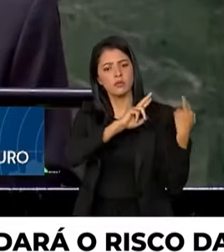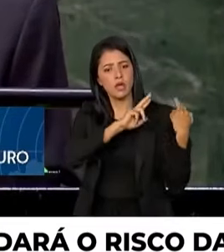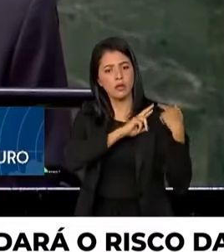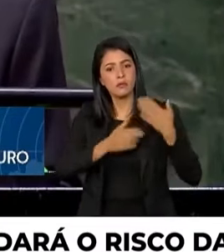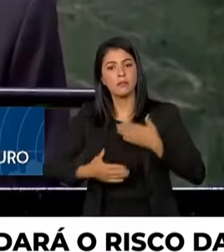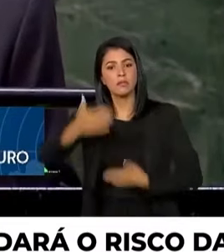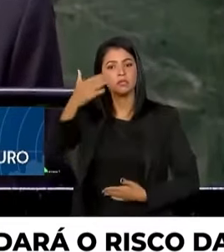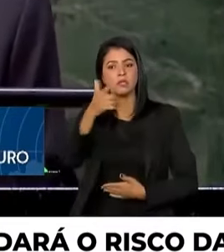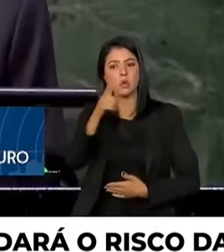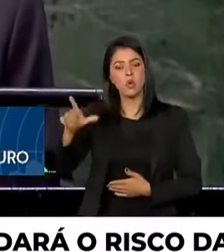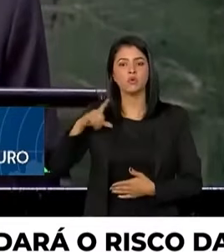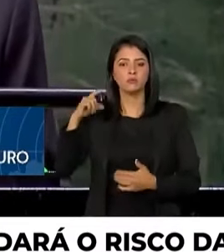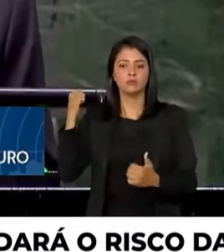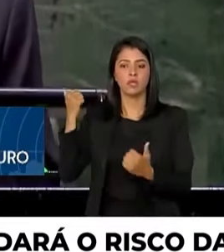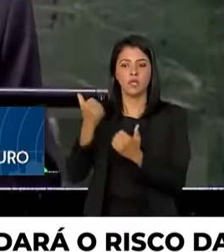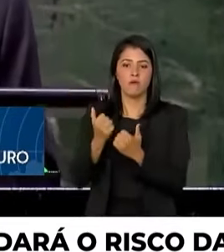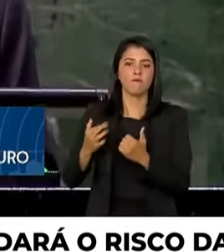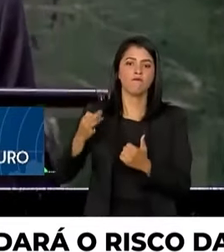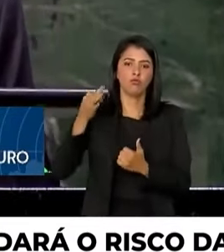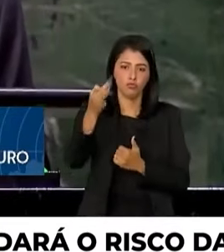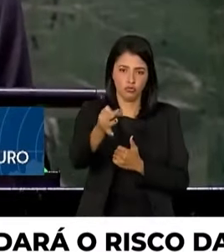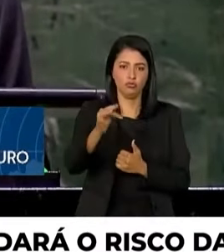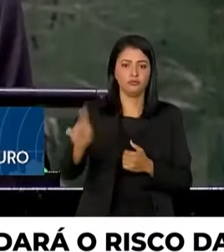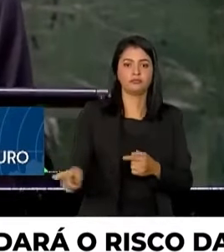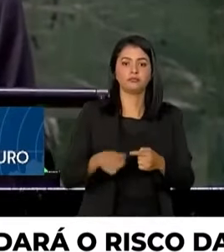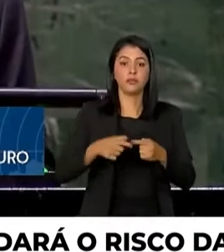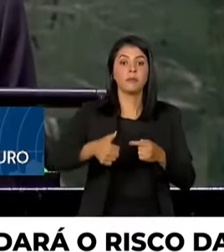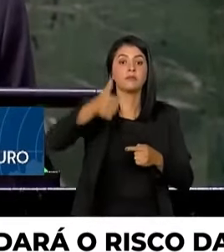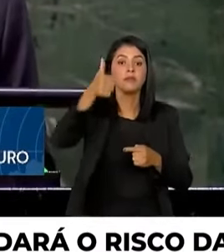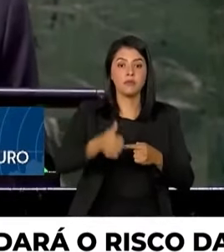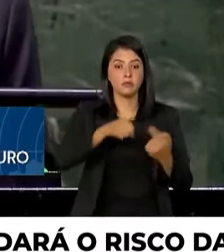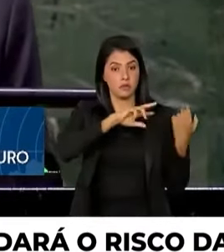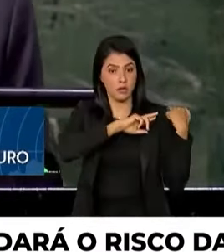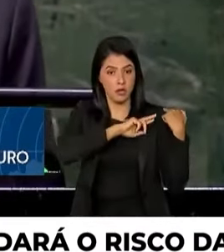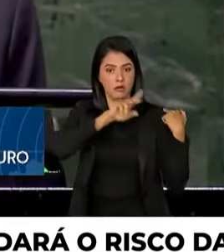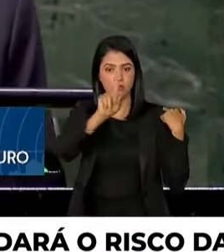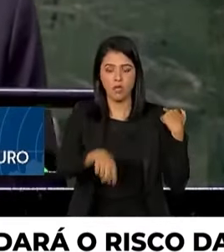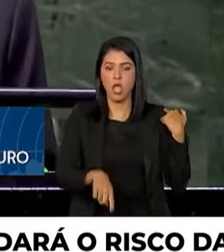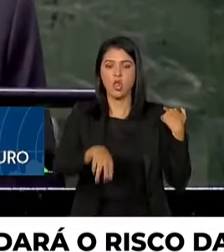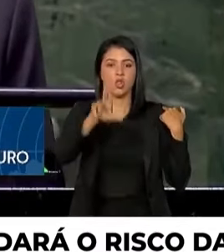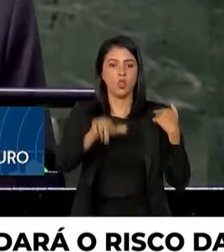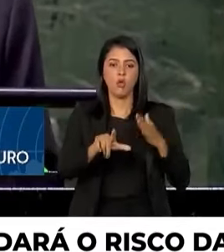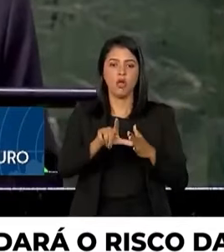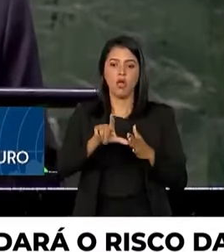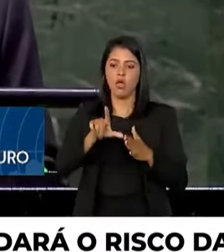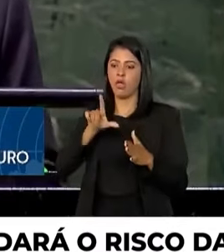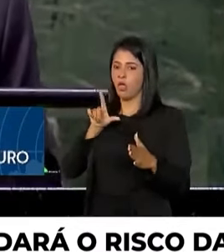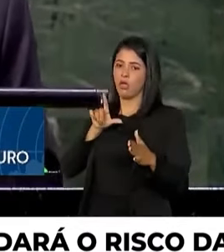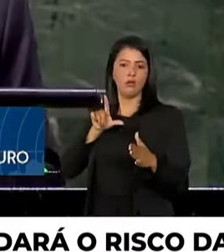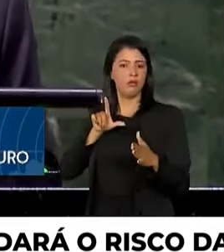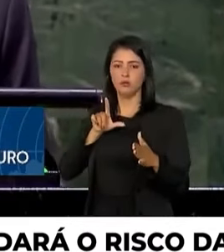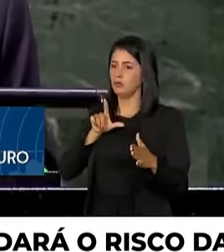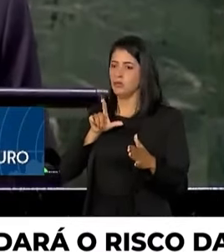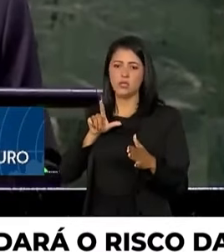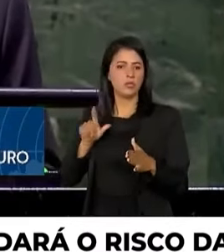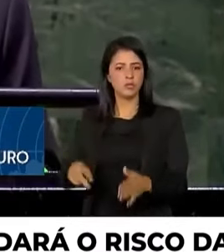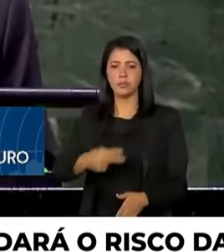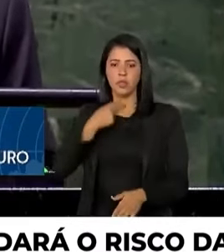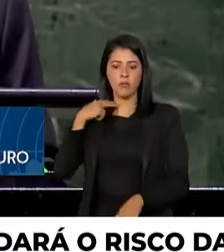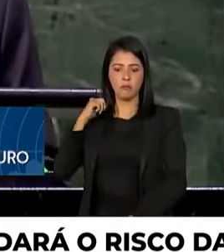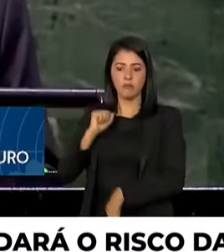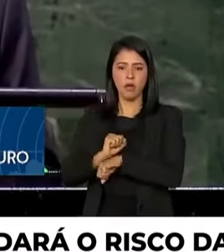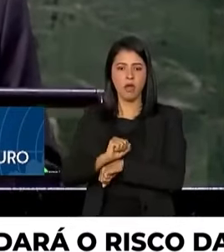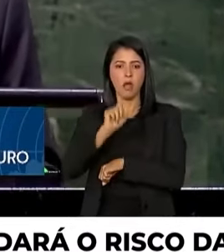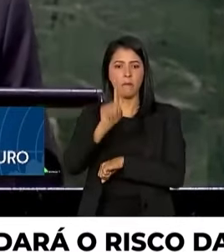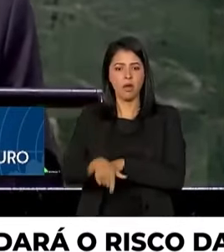metalúrgico tá aberta a palavra eh todo mundo fica intimidado não tem nenhum assim que né É comum